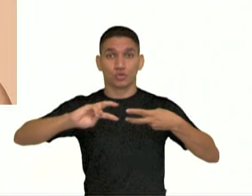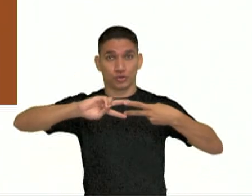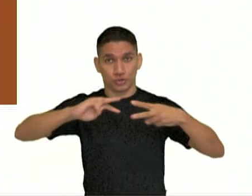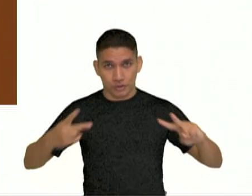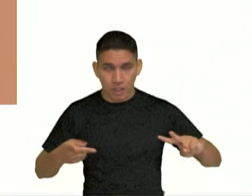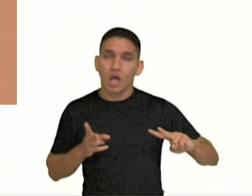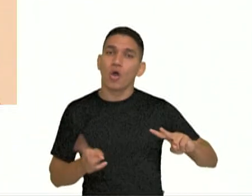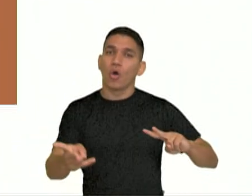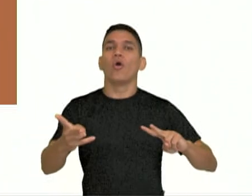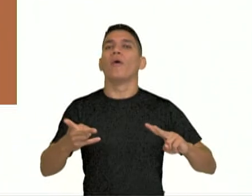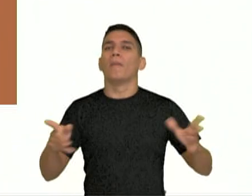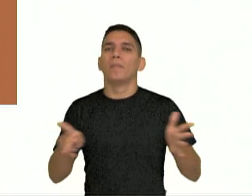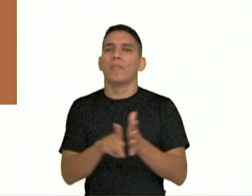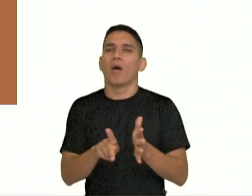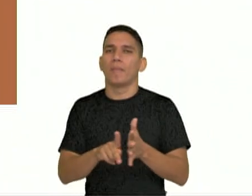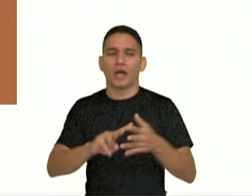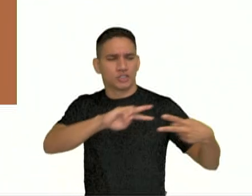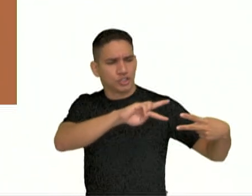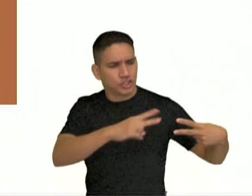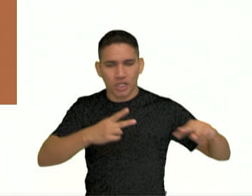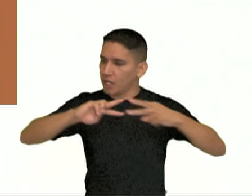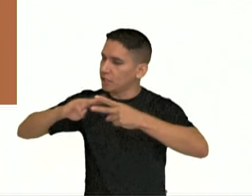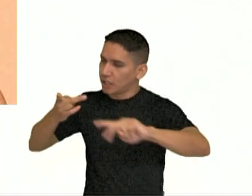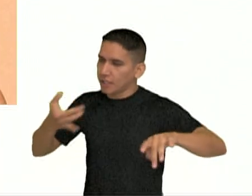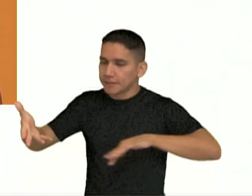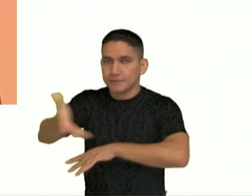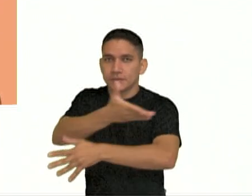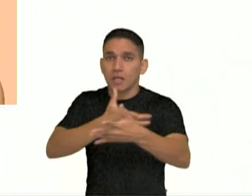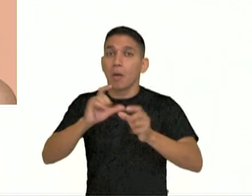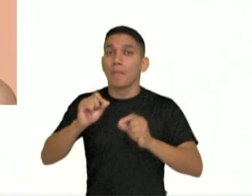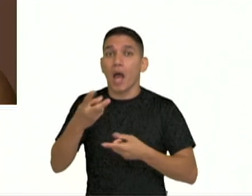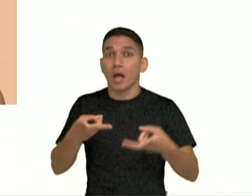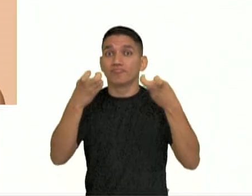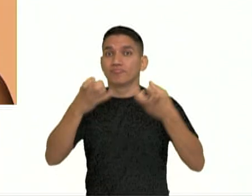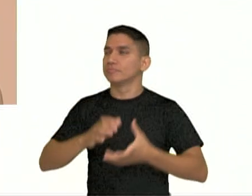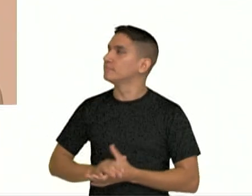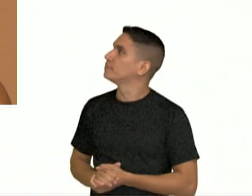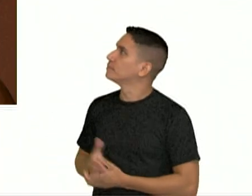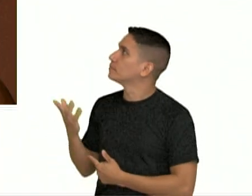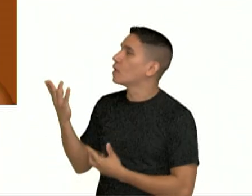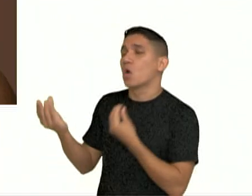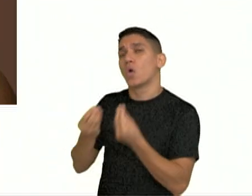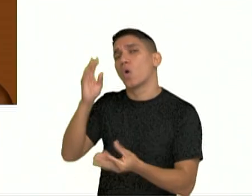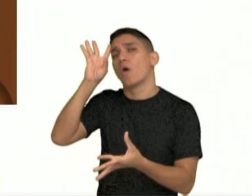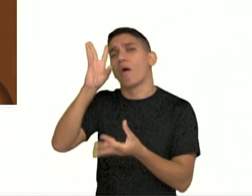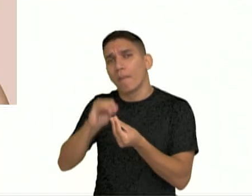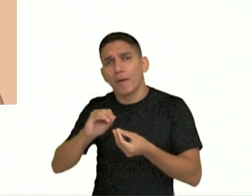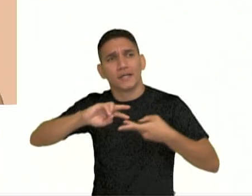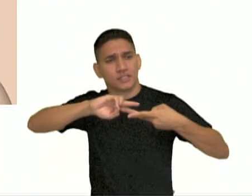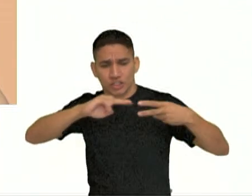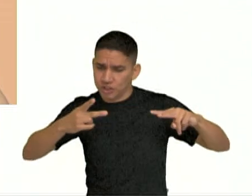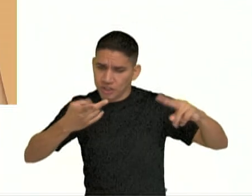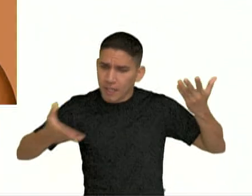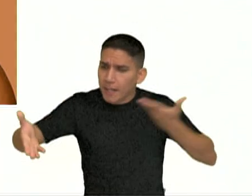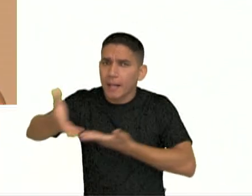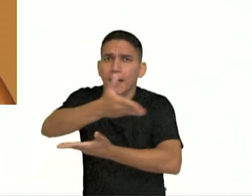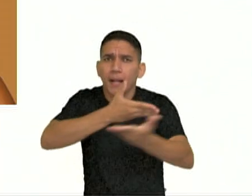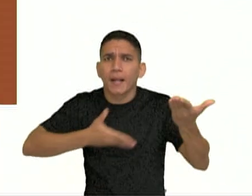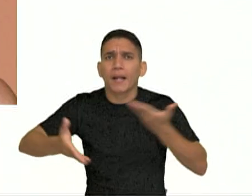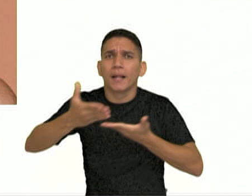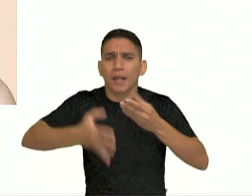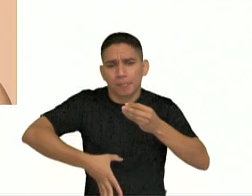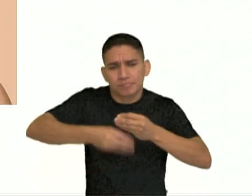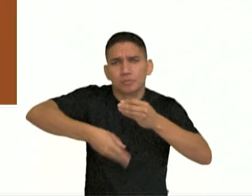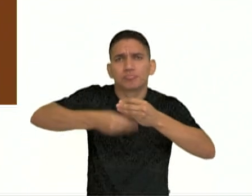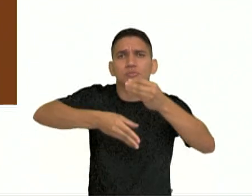falando de interação gênica, só que um assunto diferente. Olha só. A gente vai entender como os genes interagem de maneira aditiva, falando